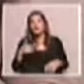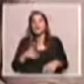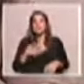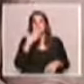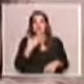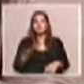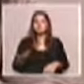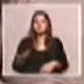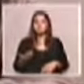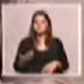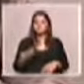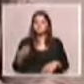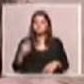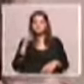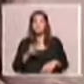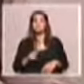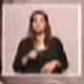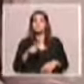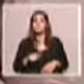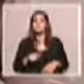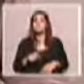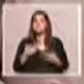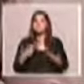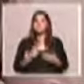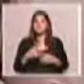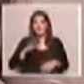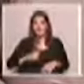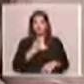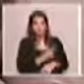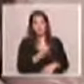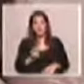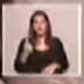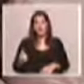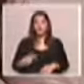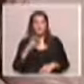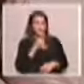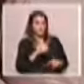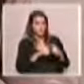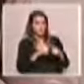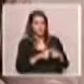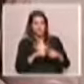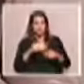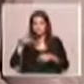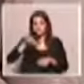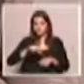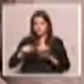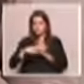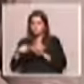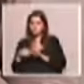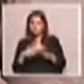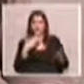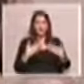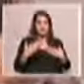aqui olhar para cada queijo e ver os benefícios que ele pode trazer e, sobretudo,